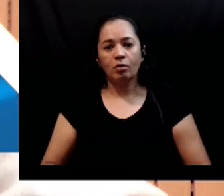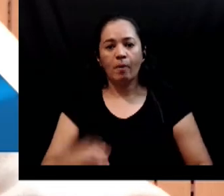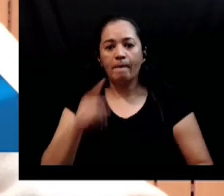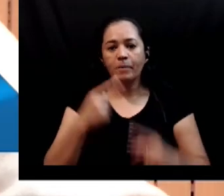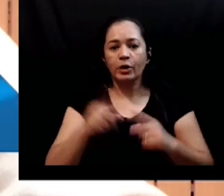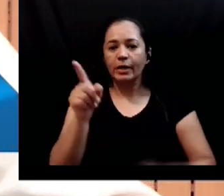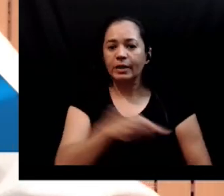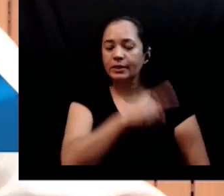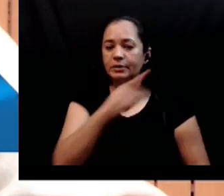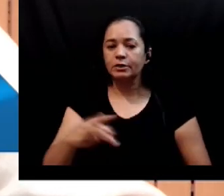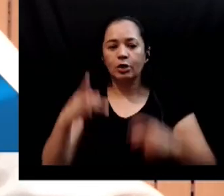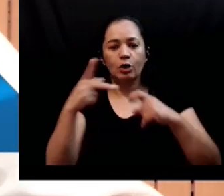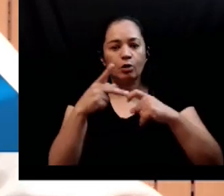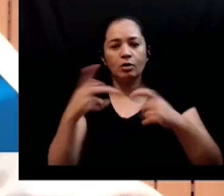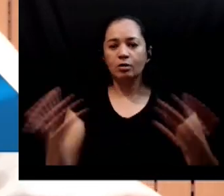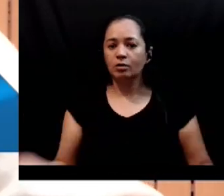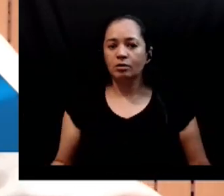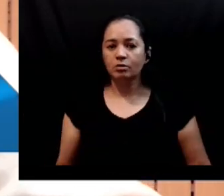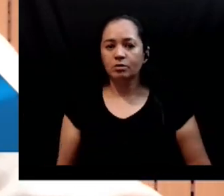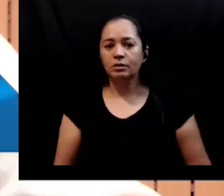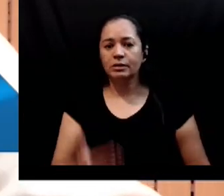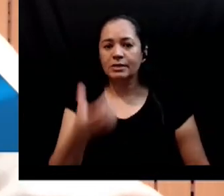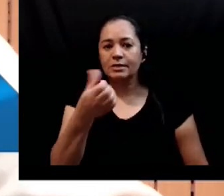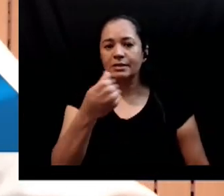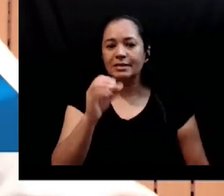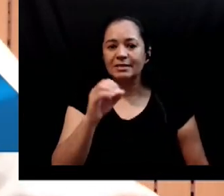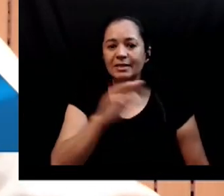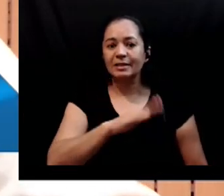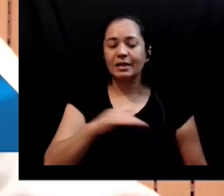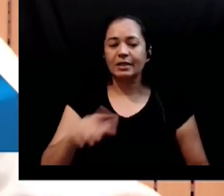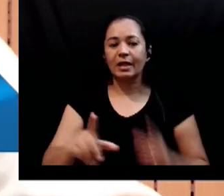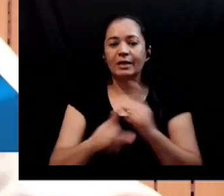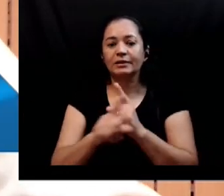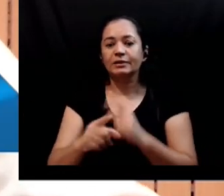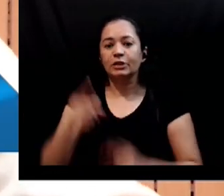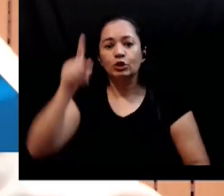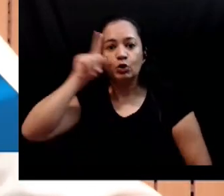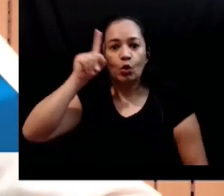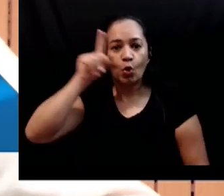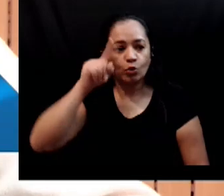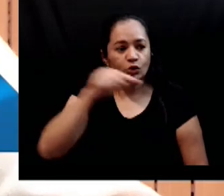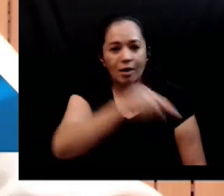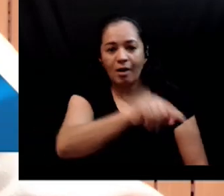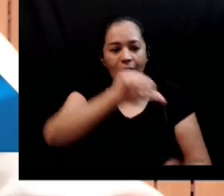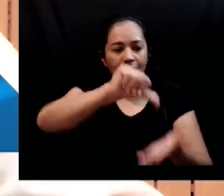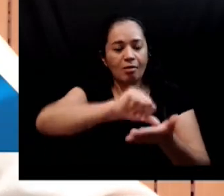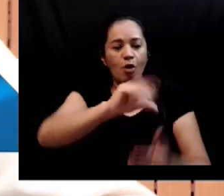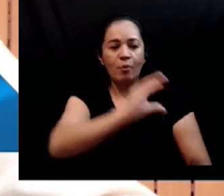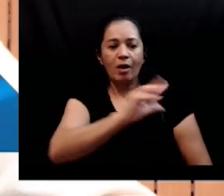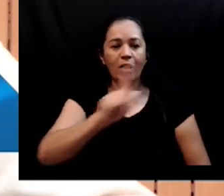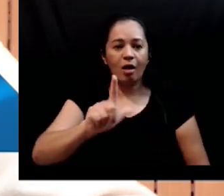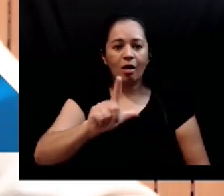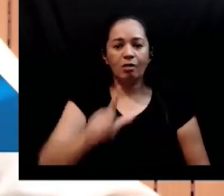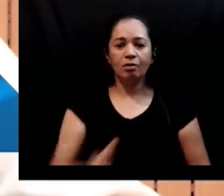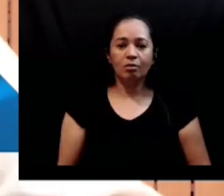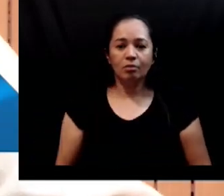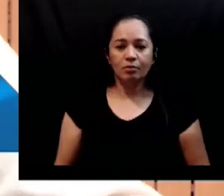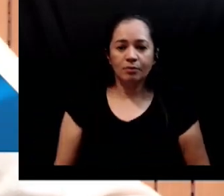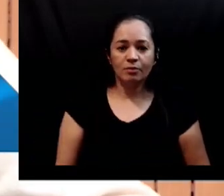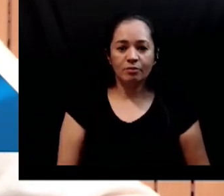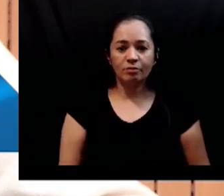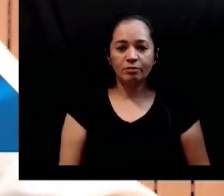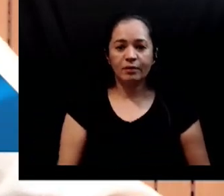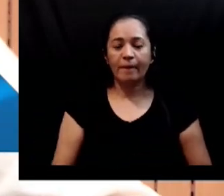pediatria. São mais de 60 crianças atendidas por dia na UPA Carlos Lourenço e o atendimento foi suspenso